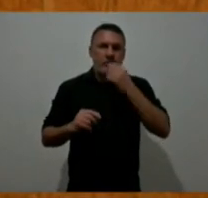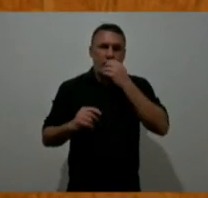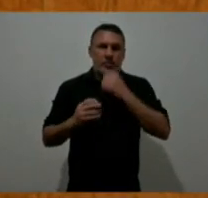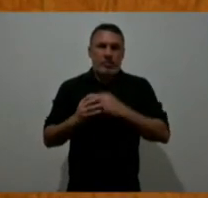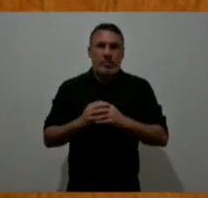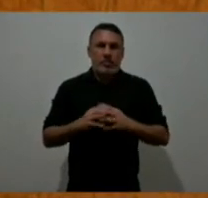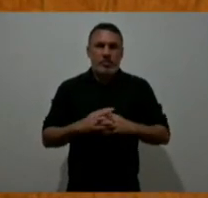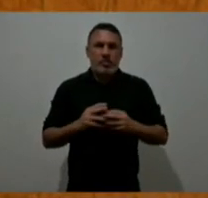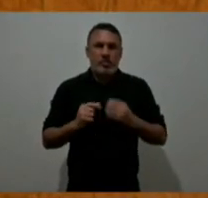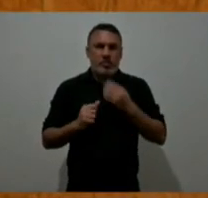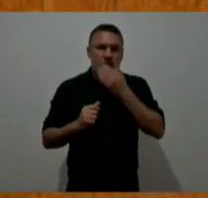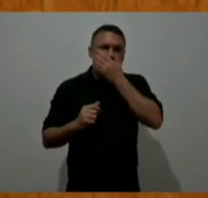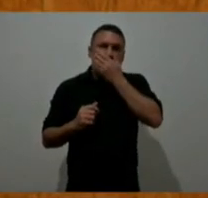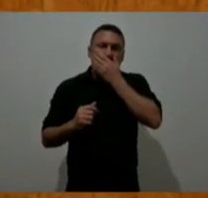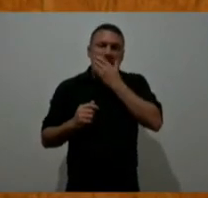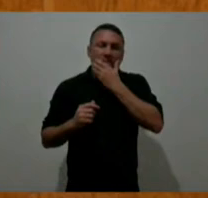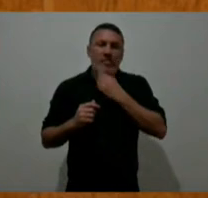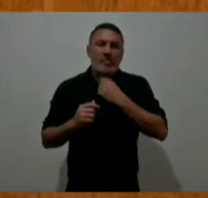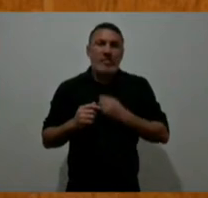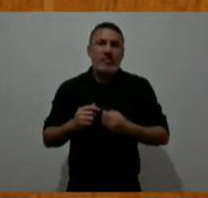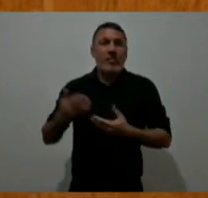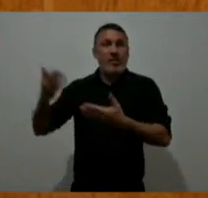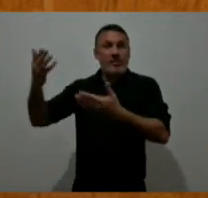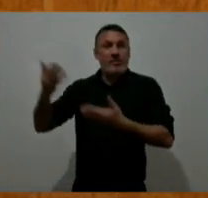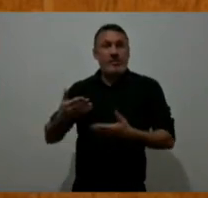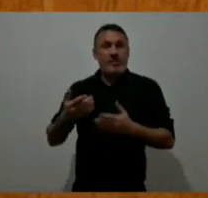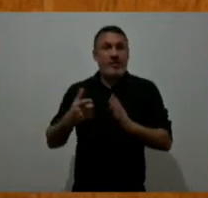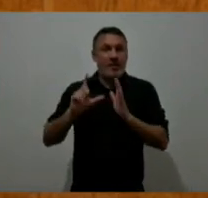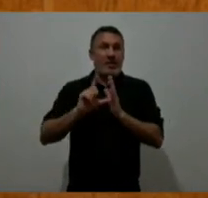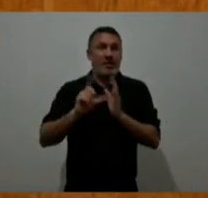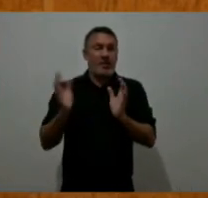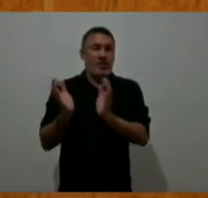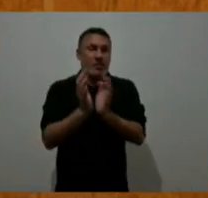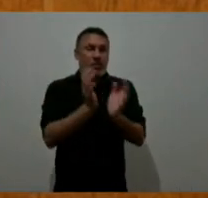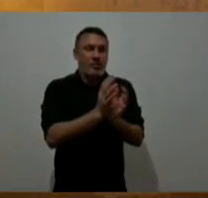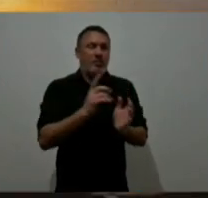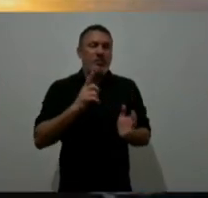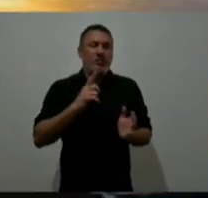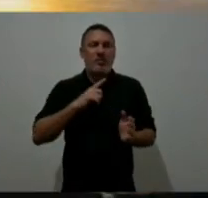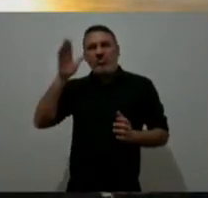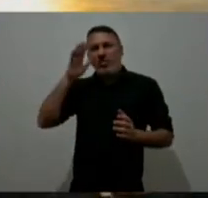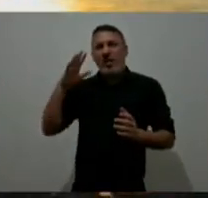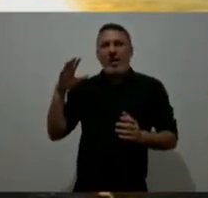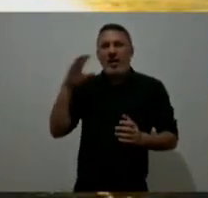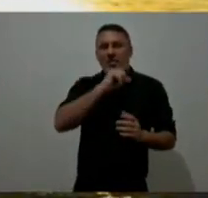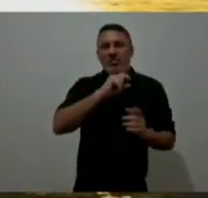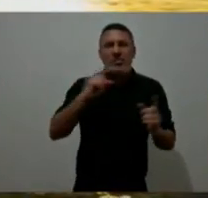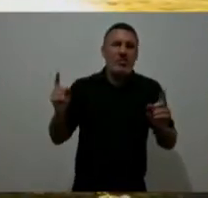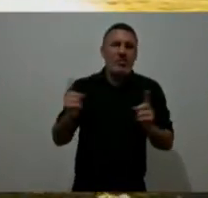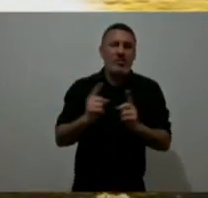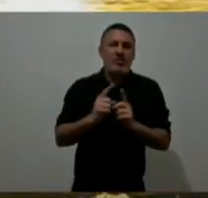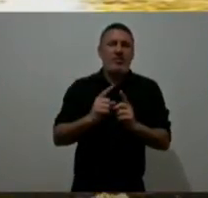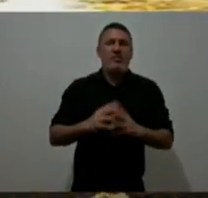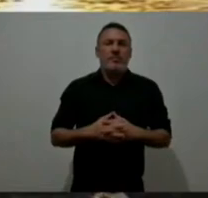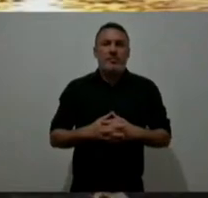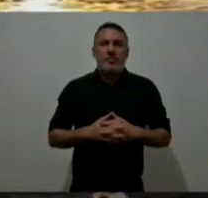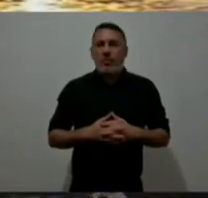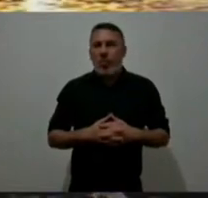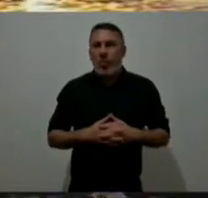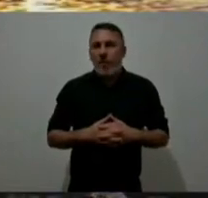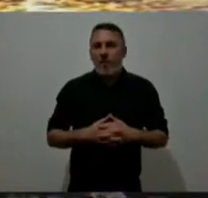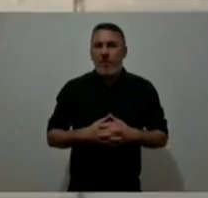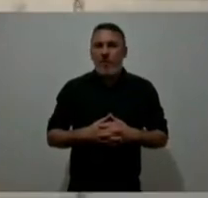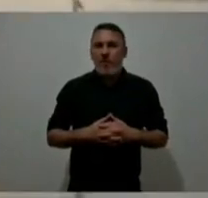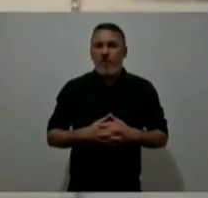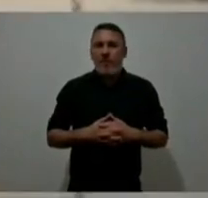antes de chamar essa turma de peso aí, a gente vai assistir rapidinho um vídeo da Peximob. E transforma o normal em